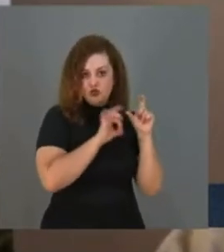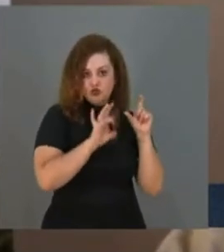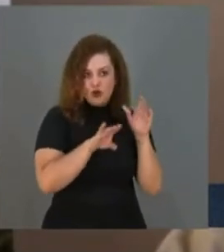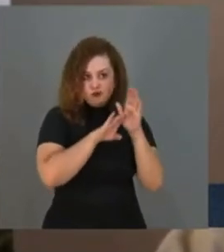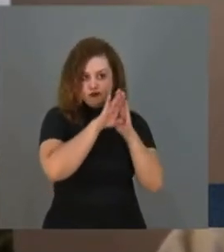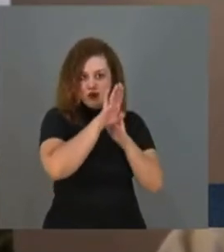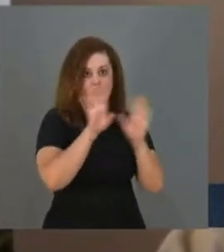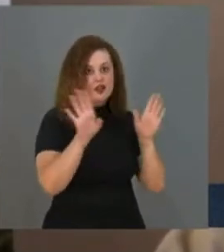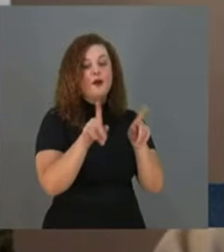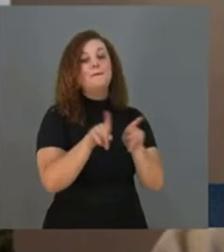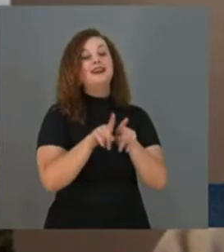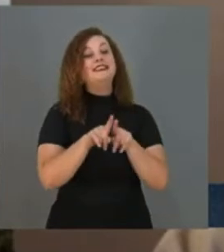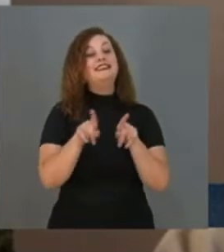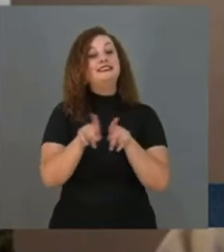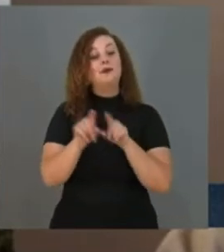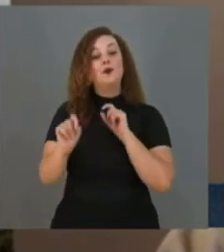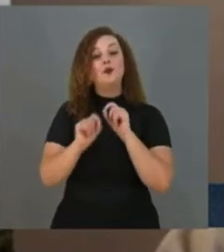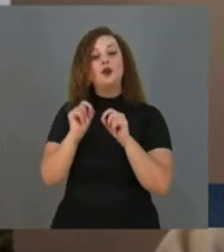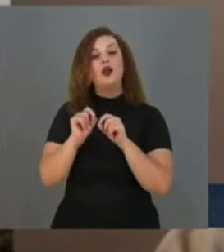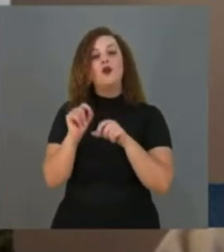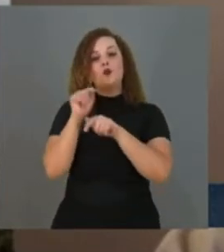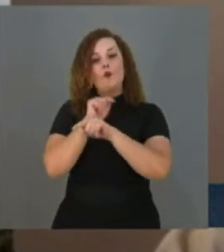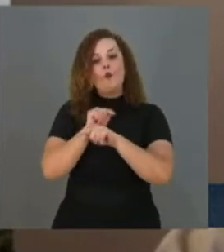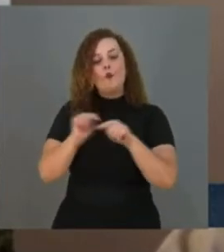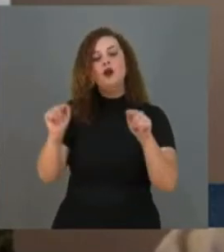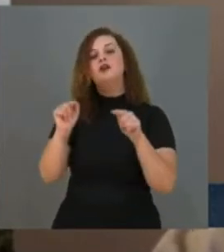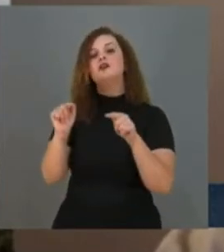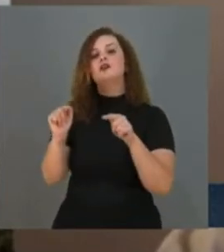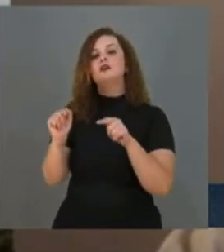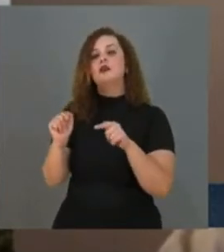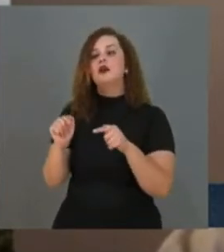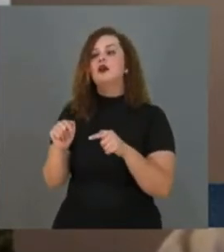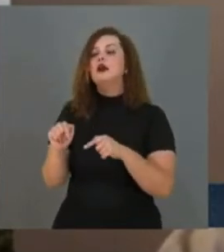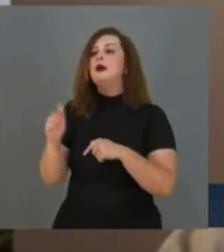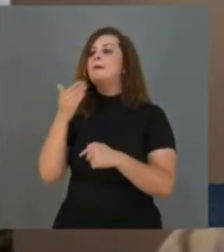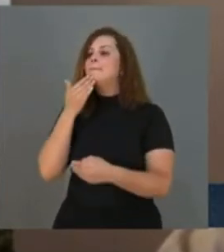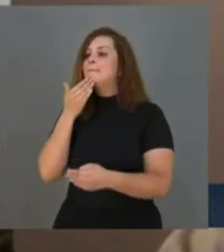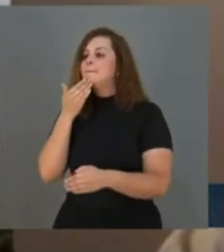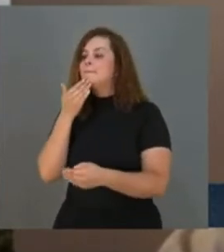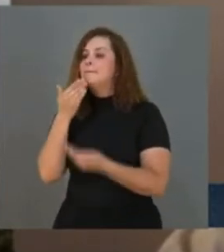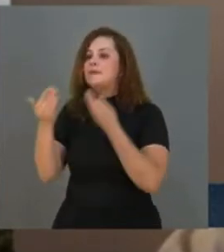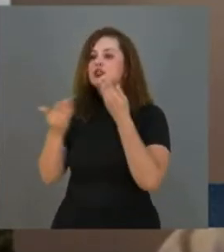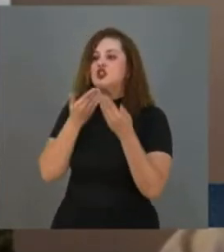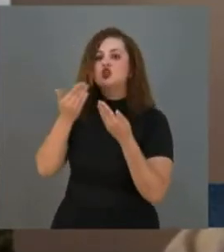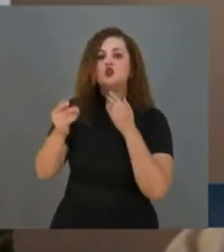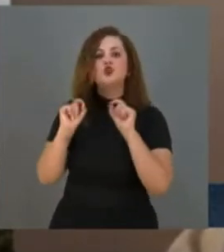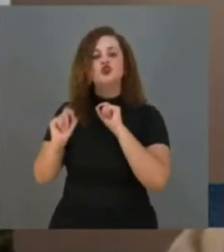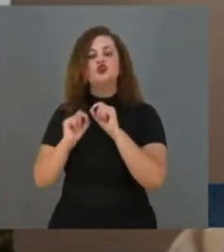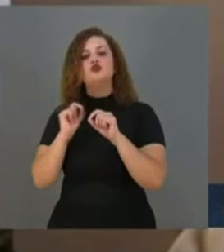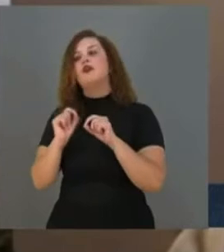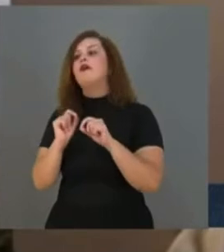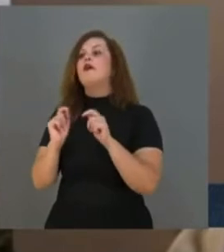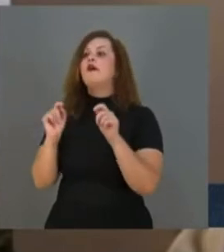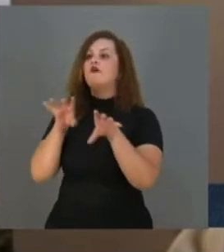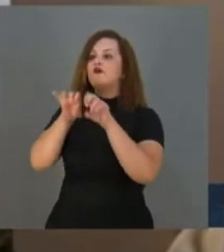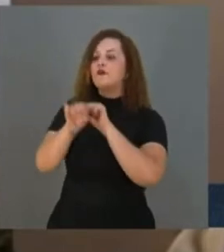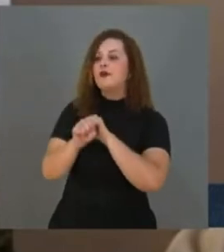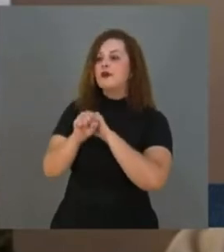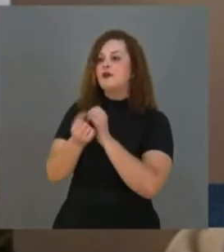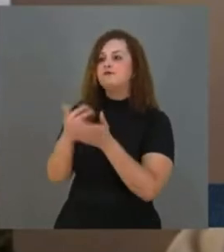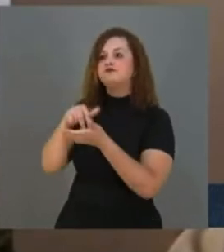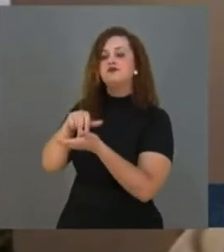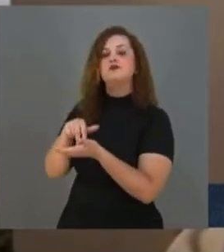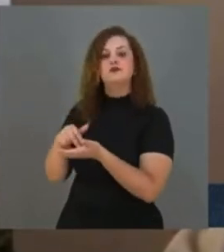o esvaziamento das demandas por formação e por captação de recursos e postos de trabalho no território brasileiro.